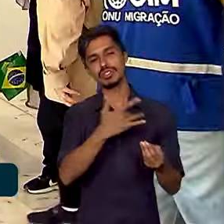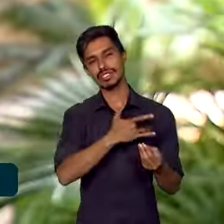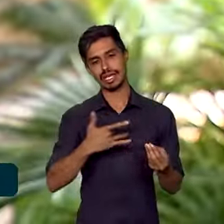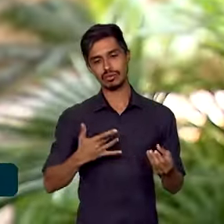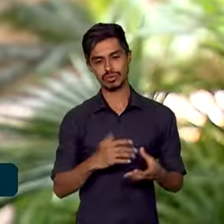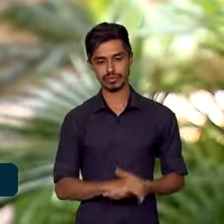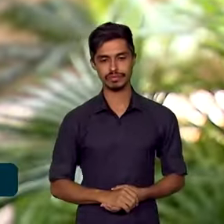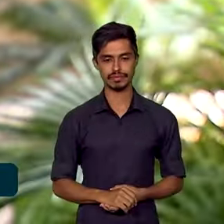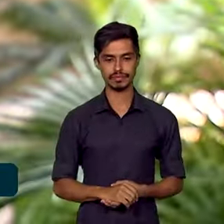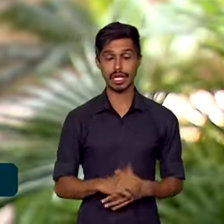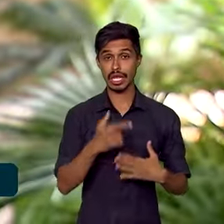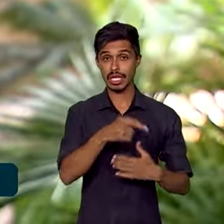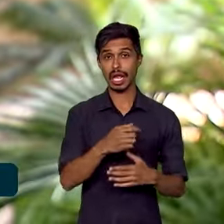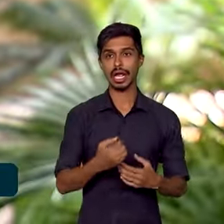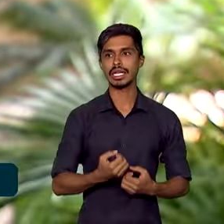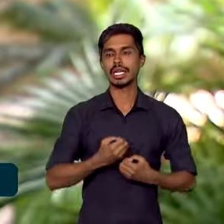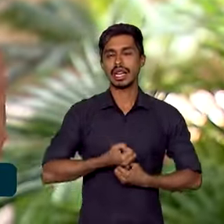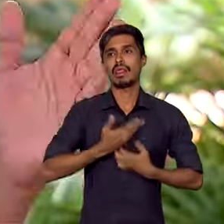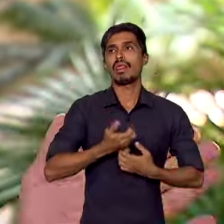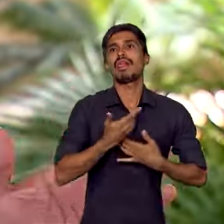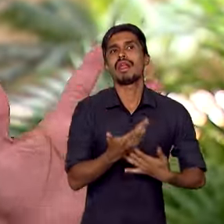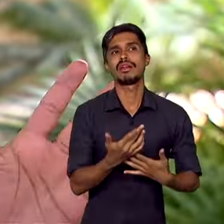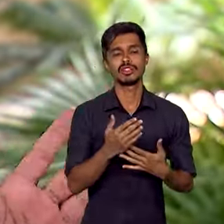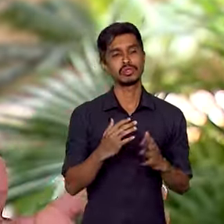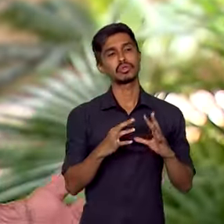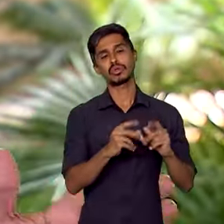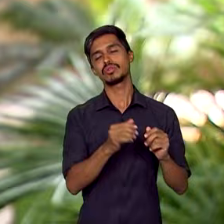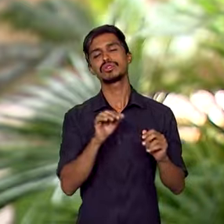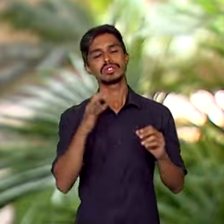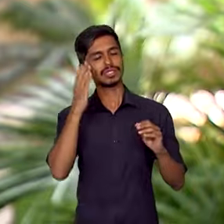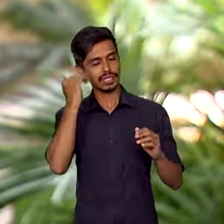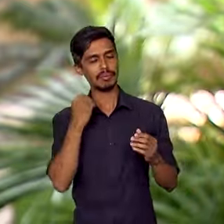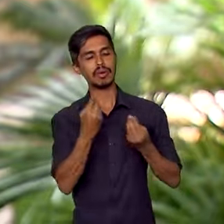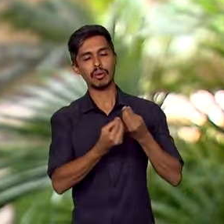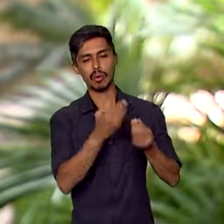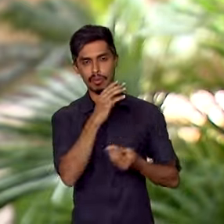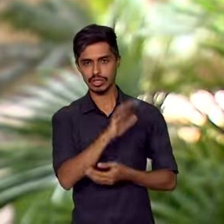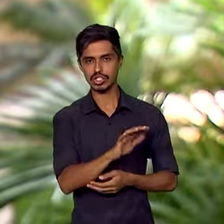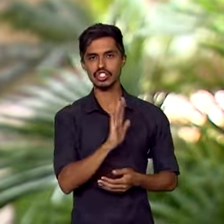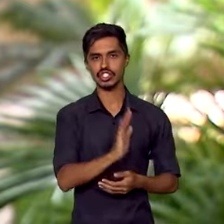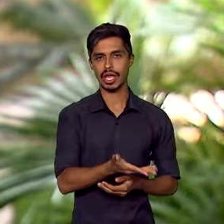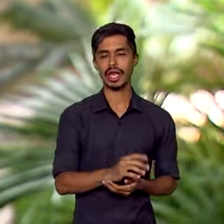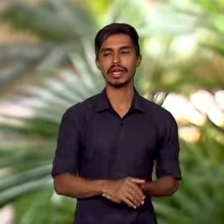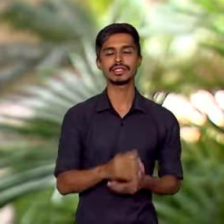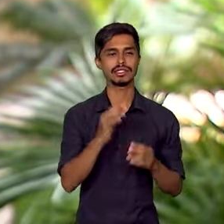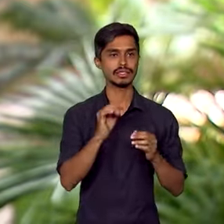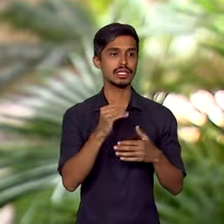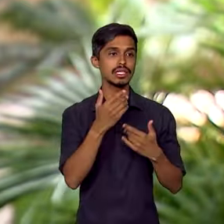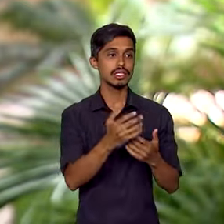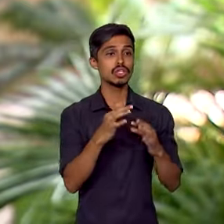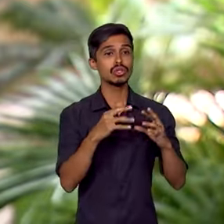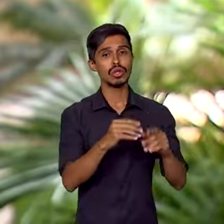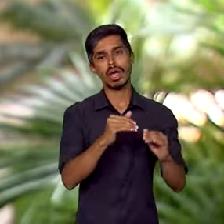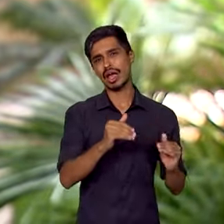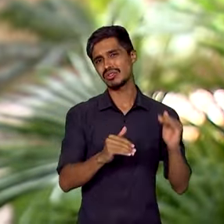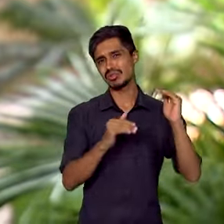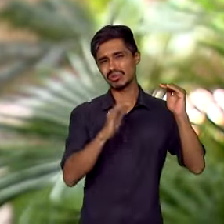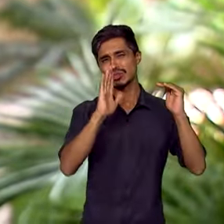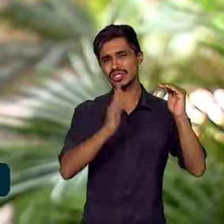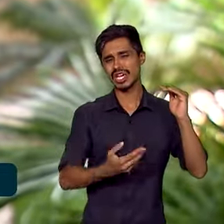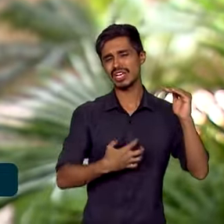saúde. As reações de todo mundo conforme esperado. Então, tanto dos adultos está nessa reação esperada, que